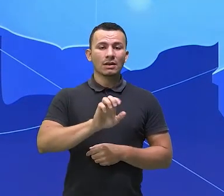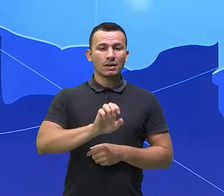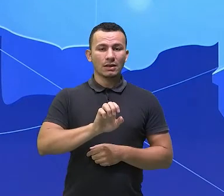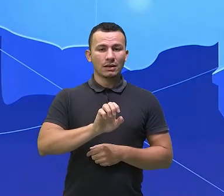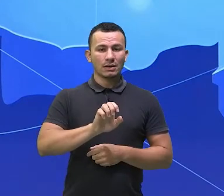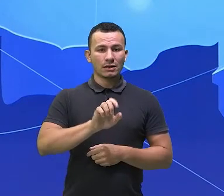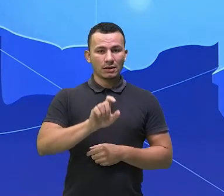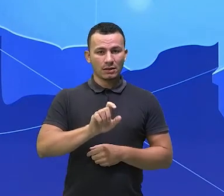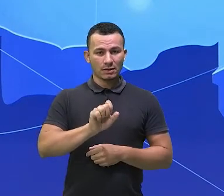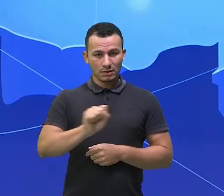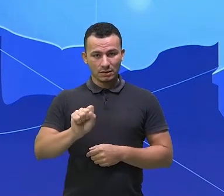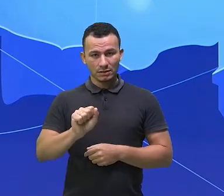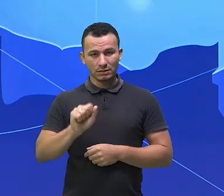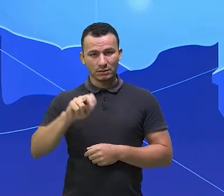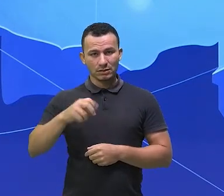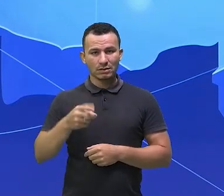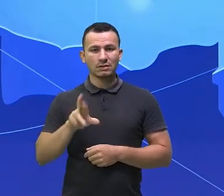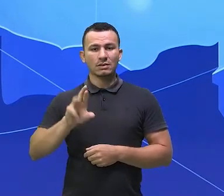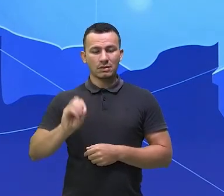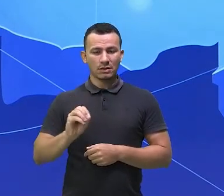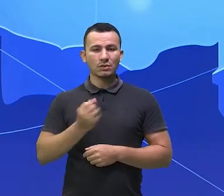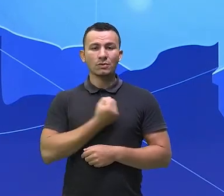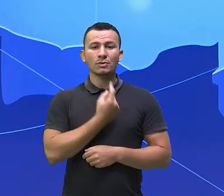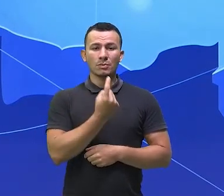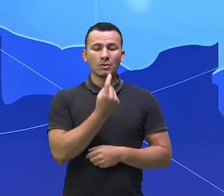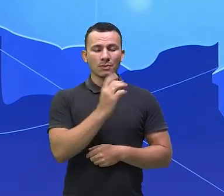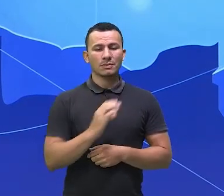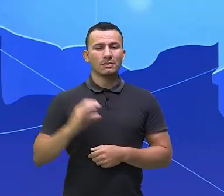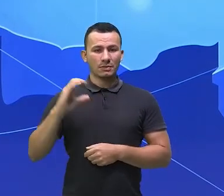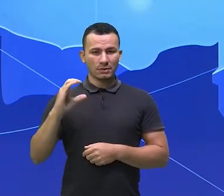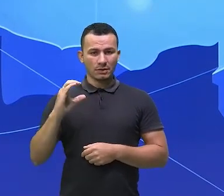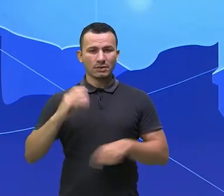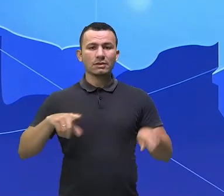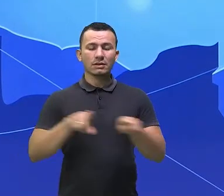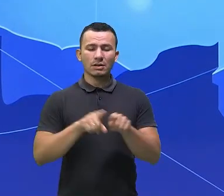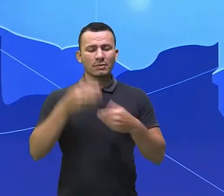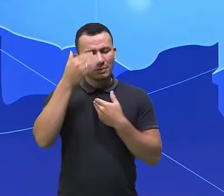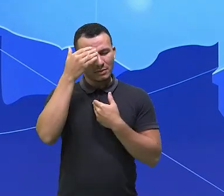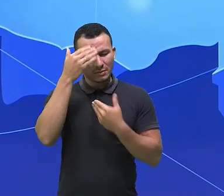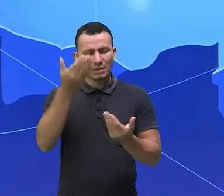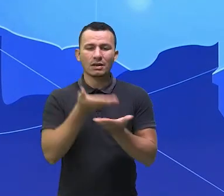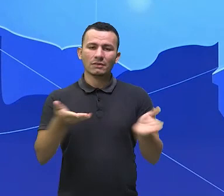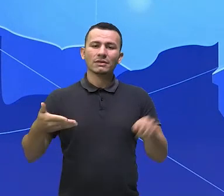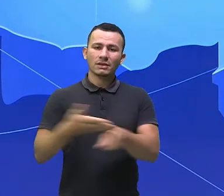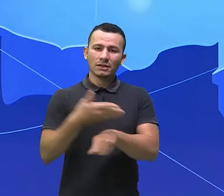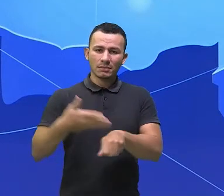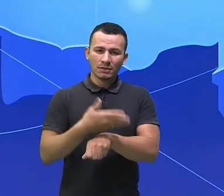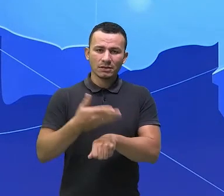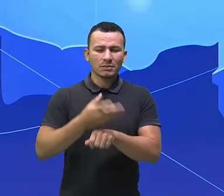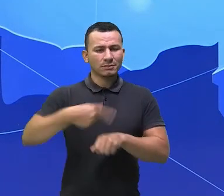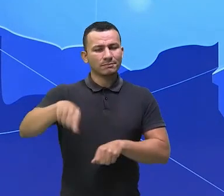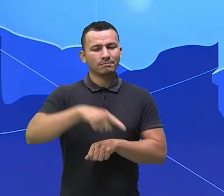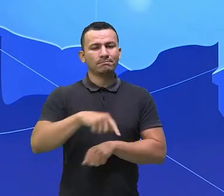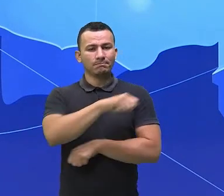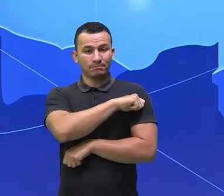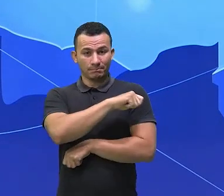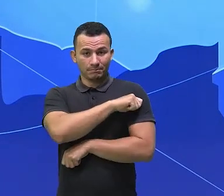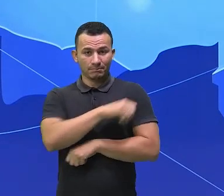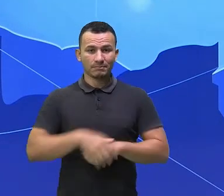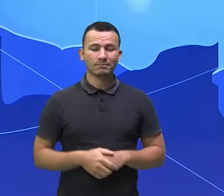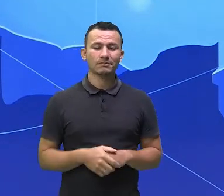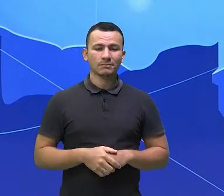que é a letra 1, a letra C, digamos. Né? Assim, então, muito obrigado pela participação de todos. Né?